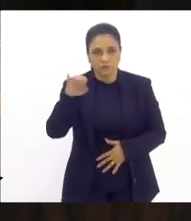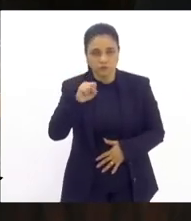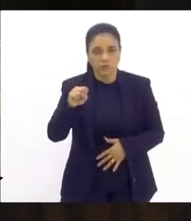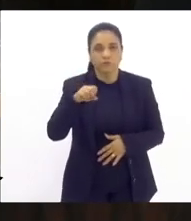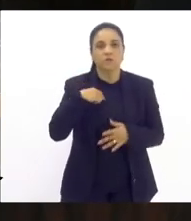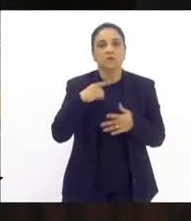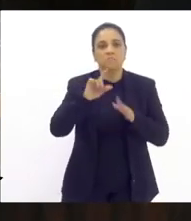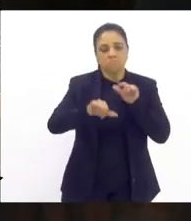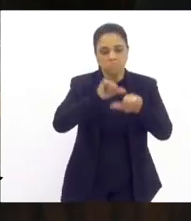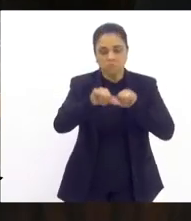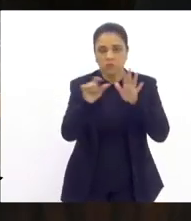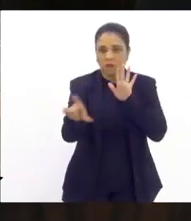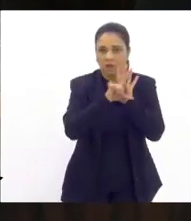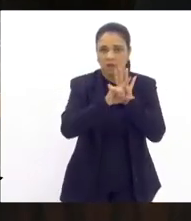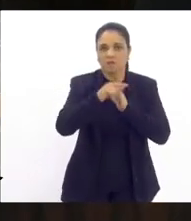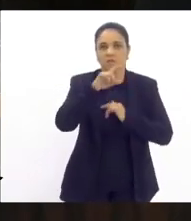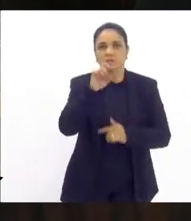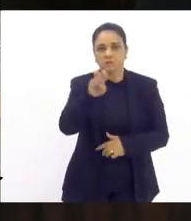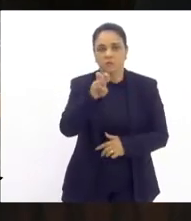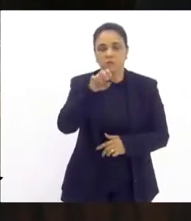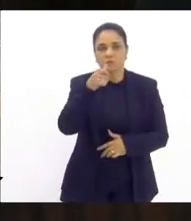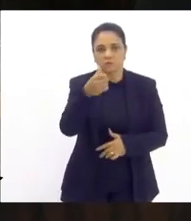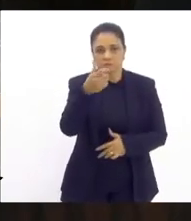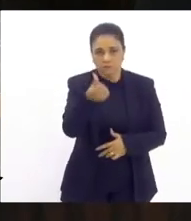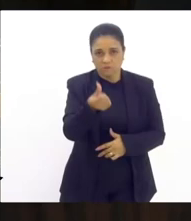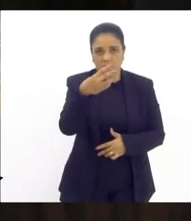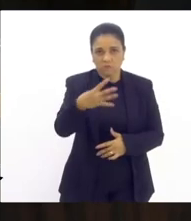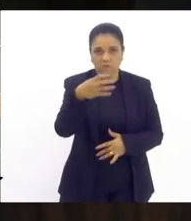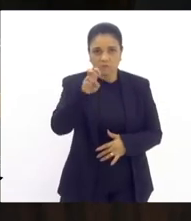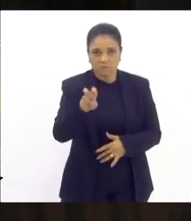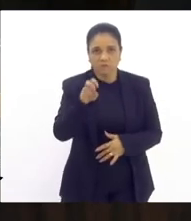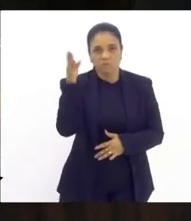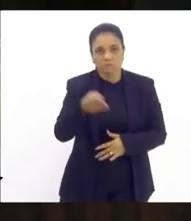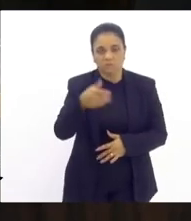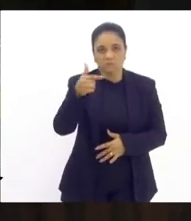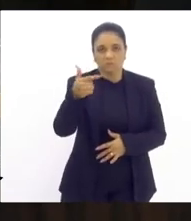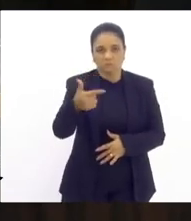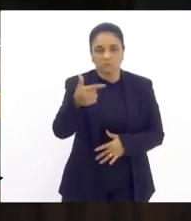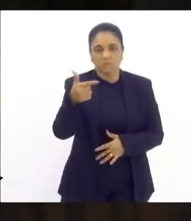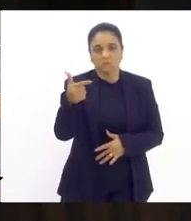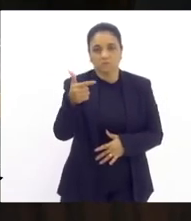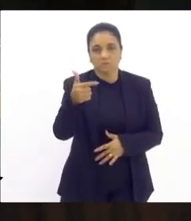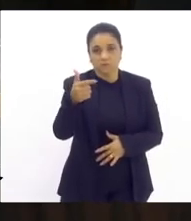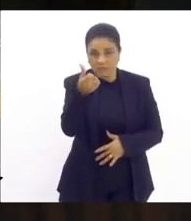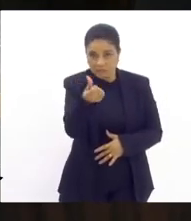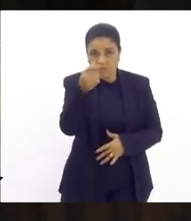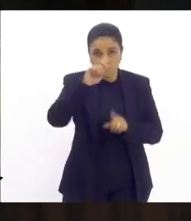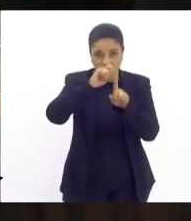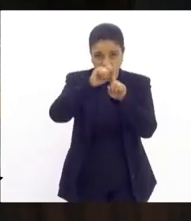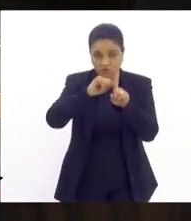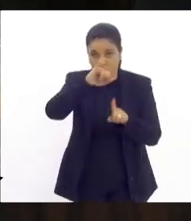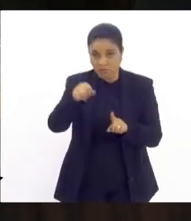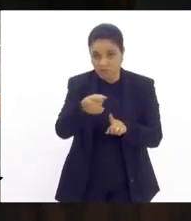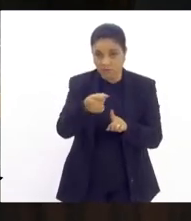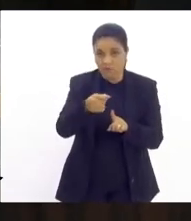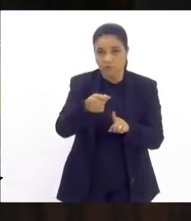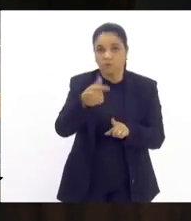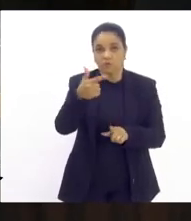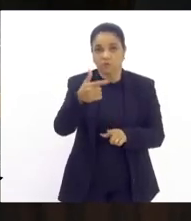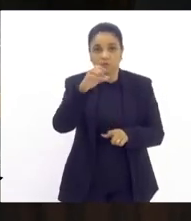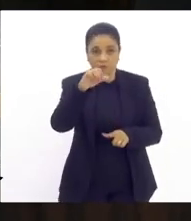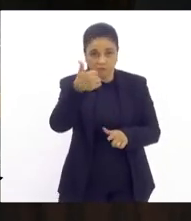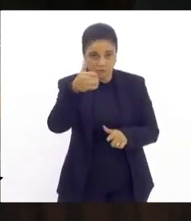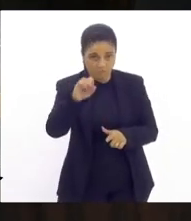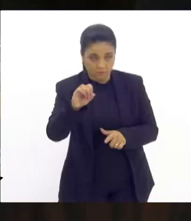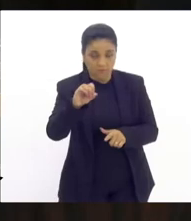altera a lei 5.645 de 6 de janeiro de 2010 que inclui no calendário do Estado